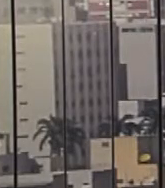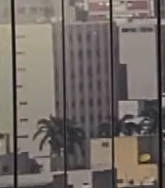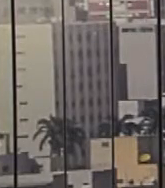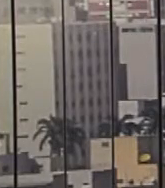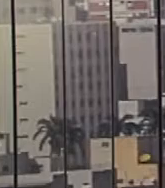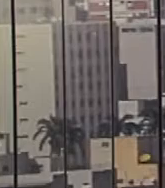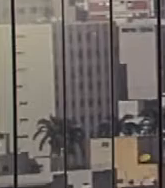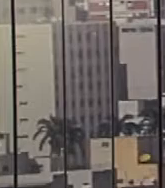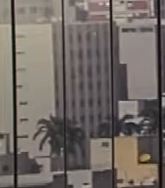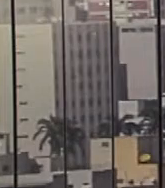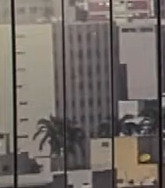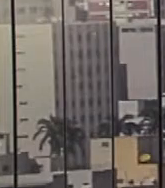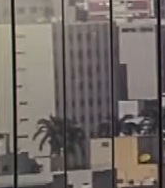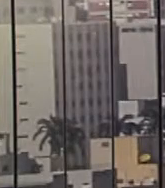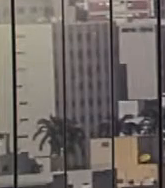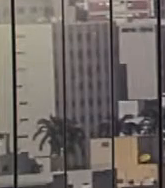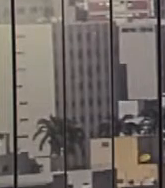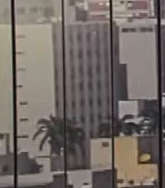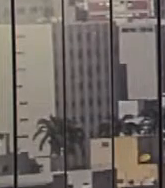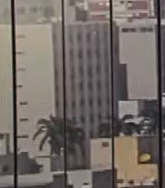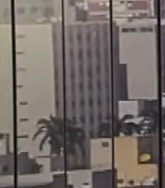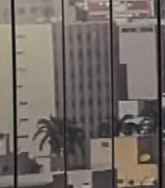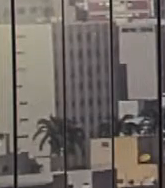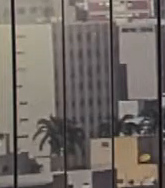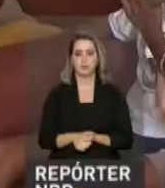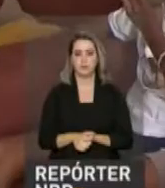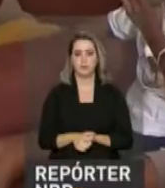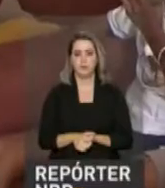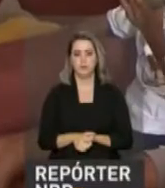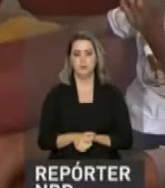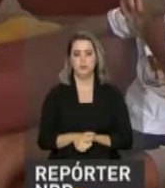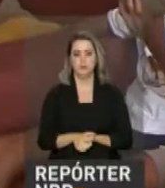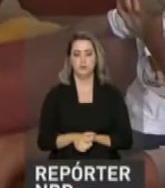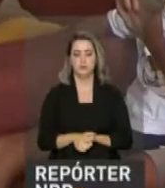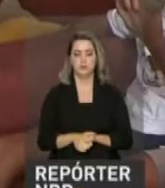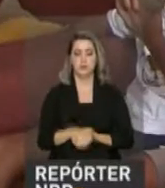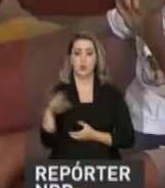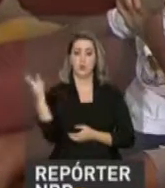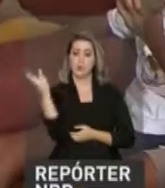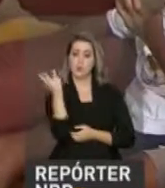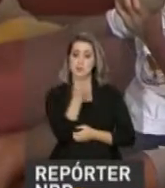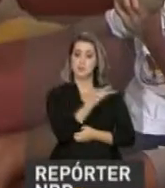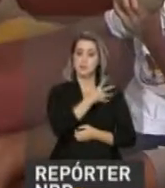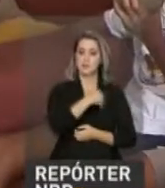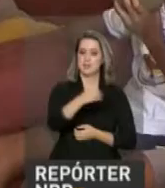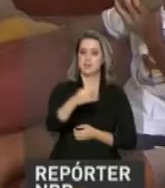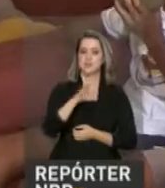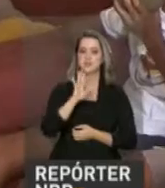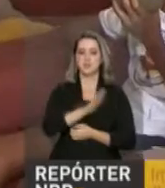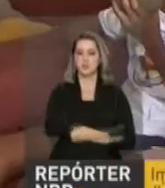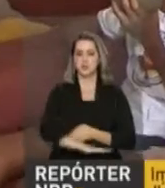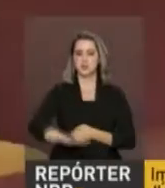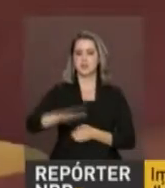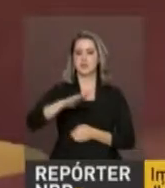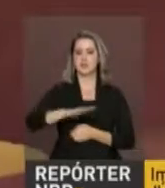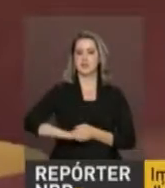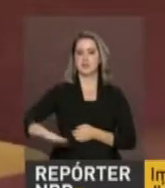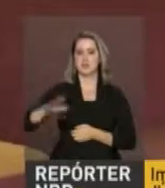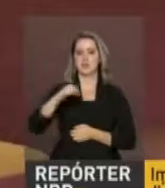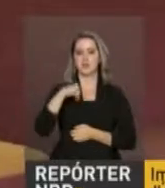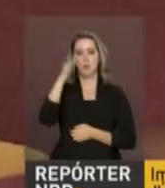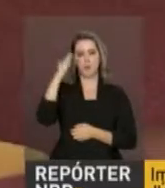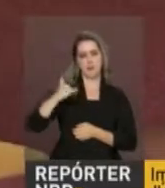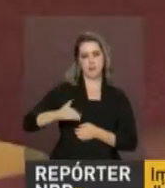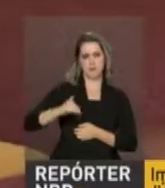4%. Este é o maior percentual em 11 anos. Os 3 filhos da Helena ainda são crianças. O mais